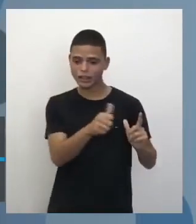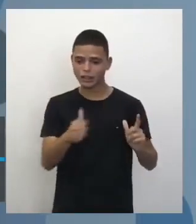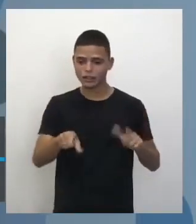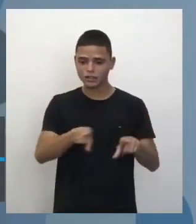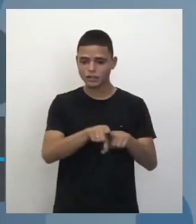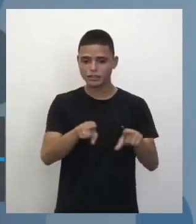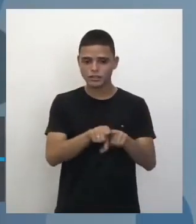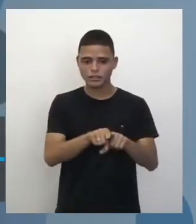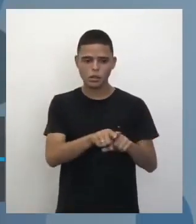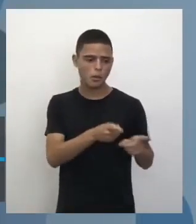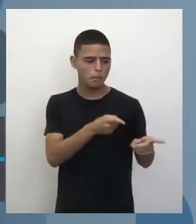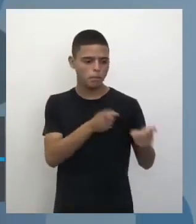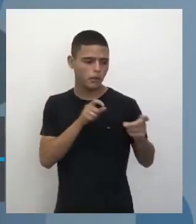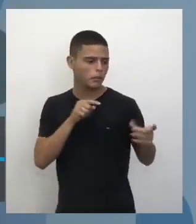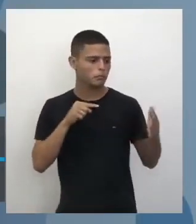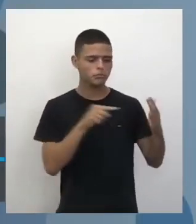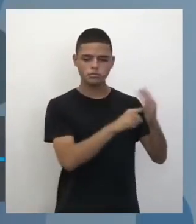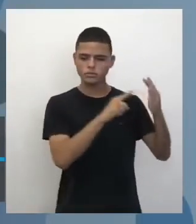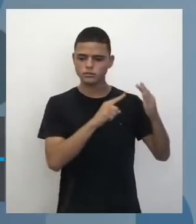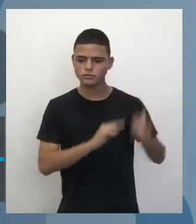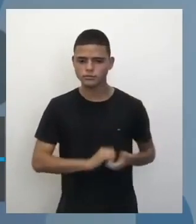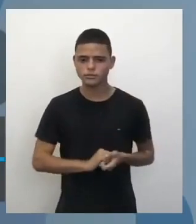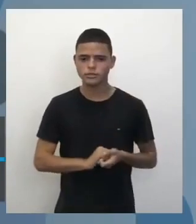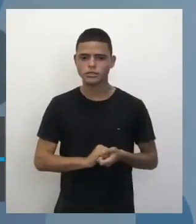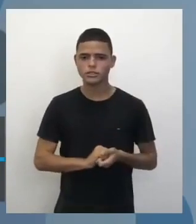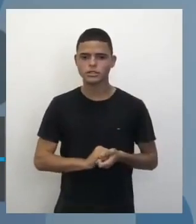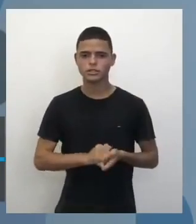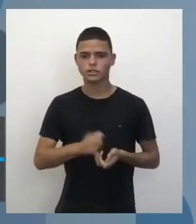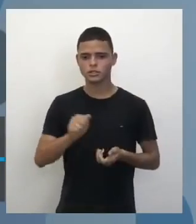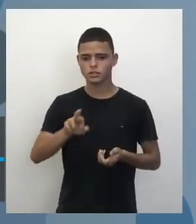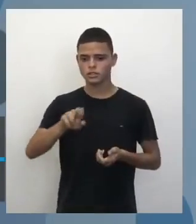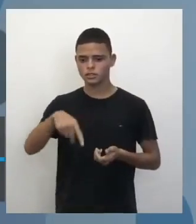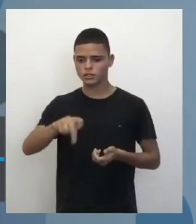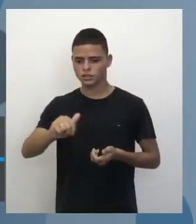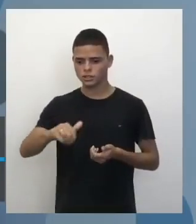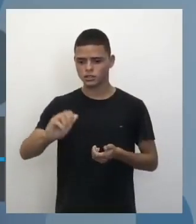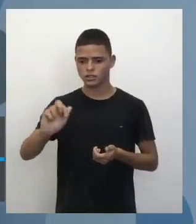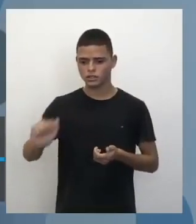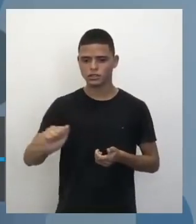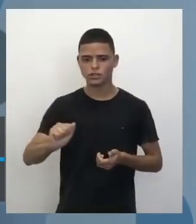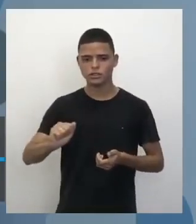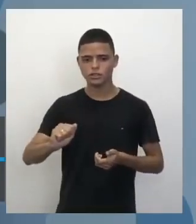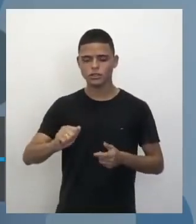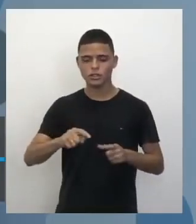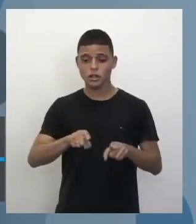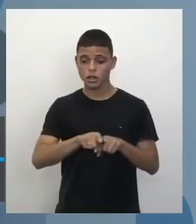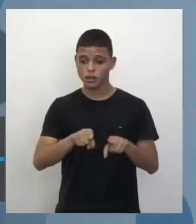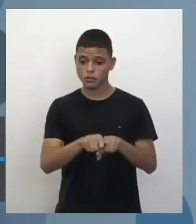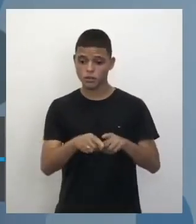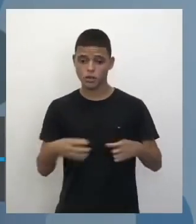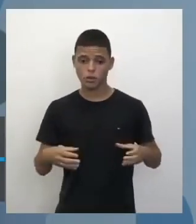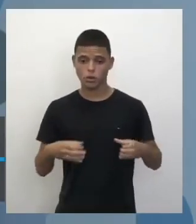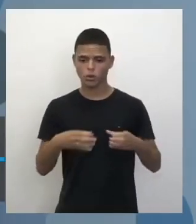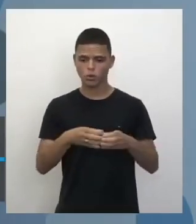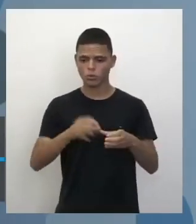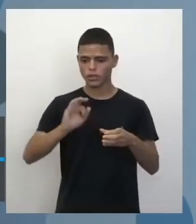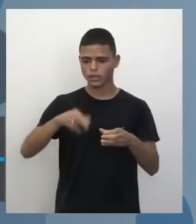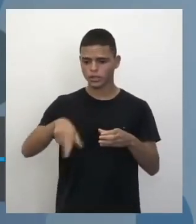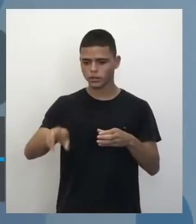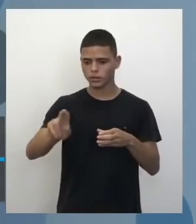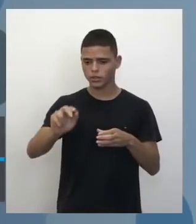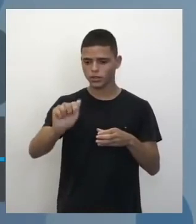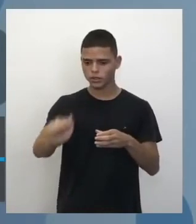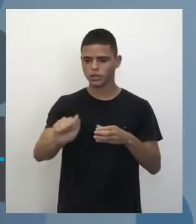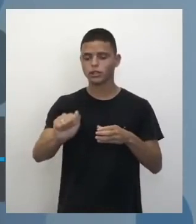Paulo bastante... Tiro Álvaro, né? O Ernesto nos convidou. Uma banda que me lembra muito São Paulo é o Ira, né? O